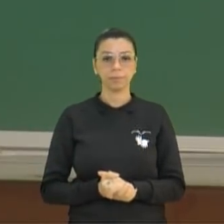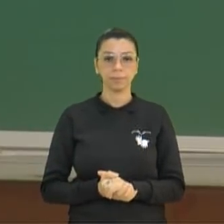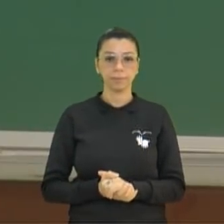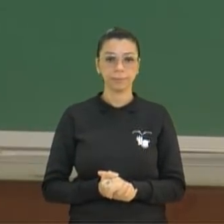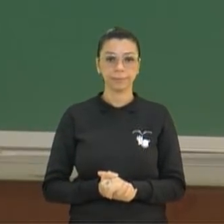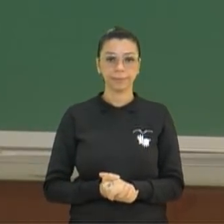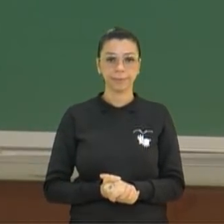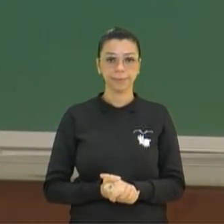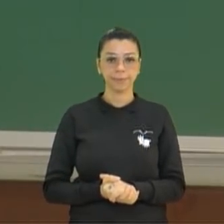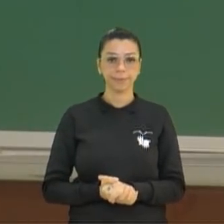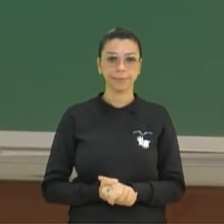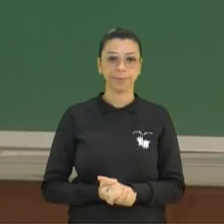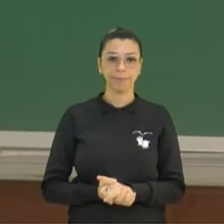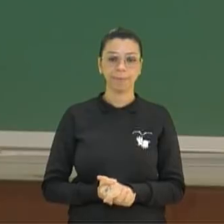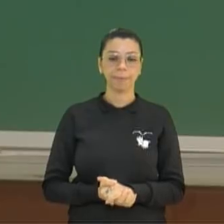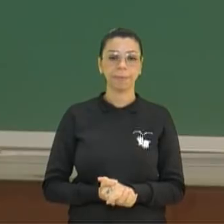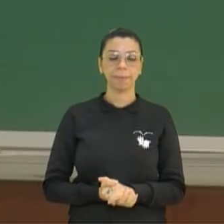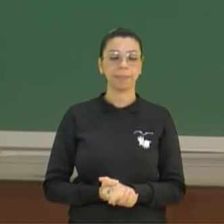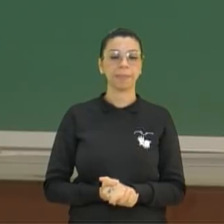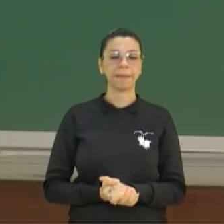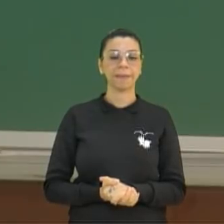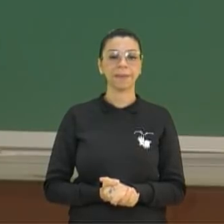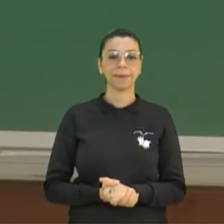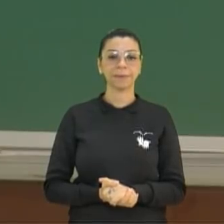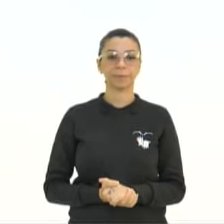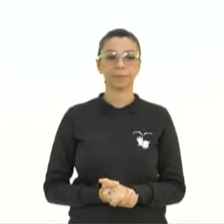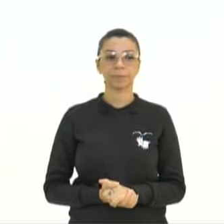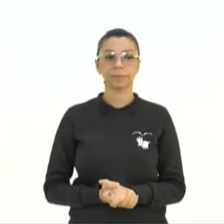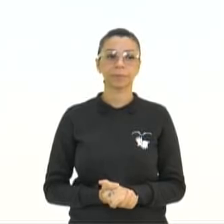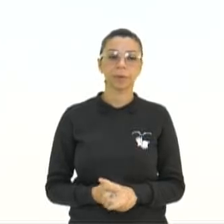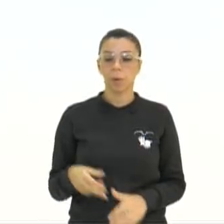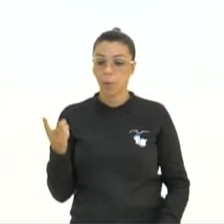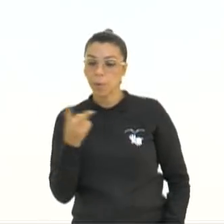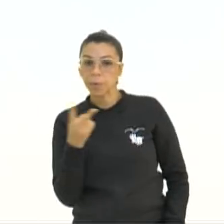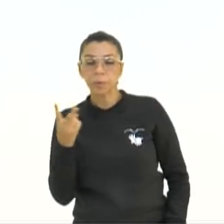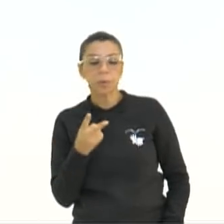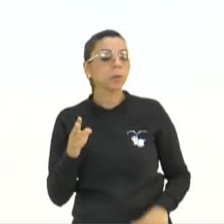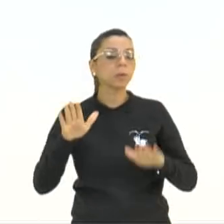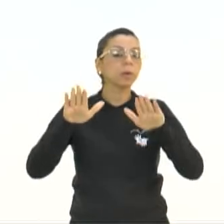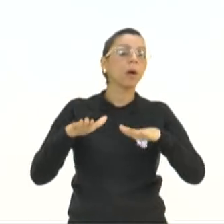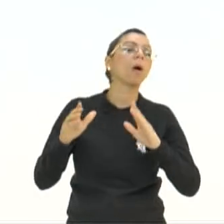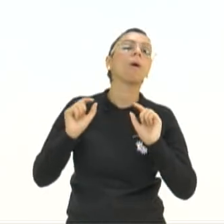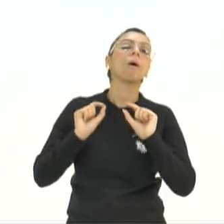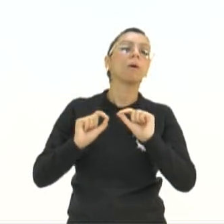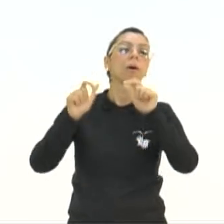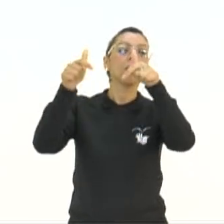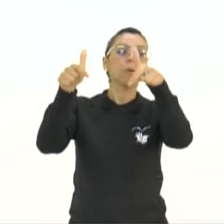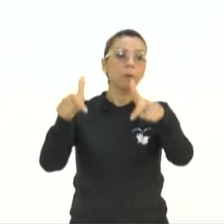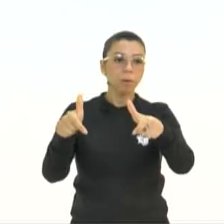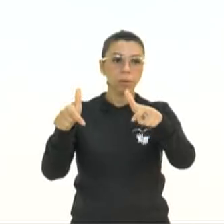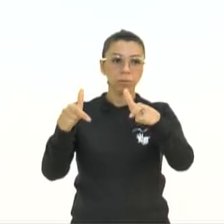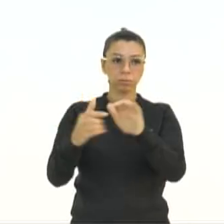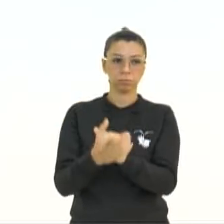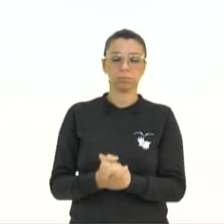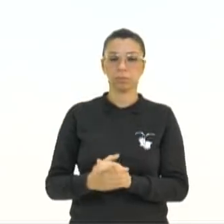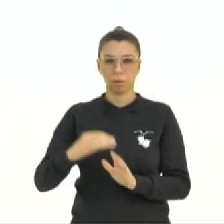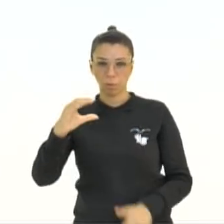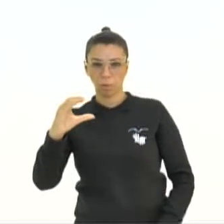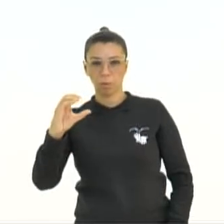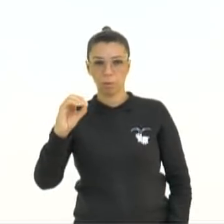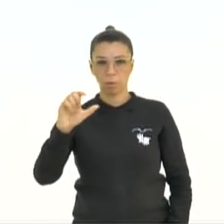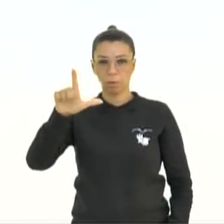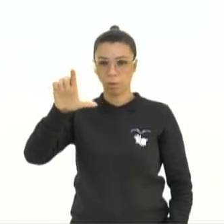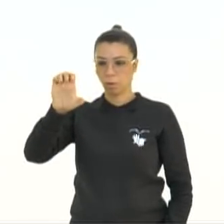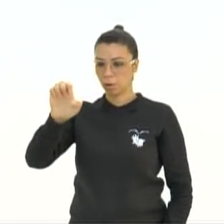to study a lot. Eles estavam aonde? No colégio? É isso? Essa palavra aqui é colégio? Lembra